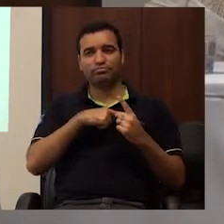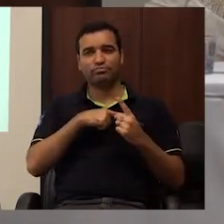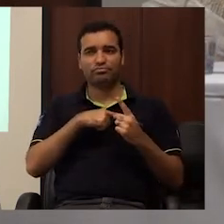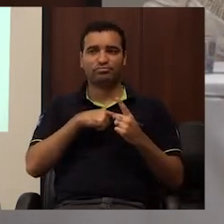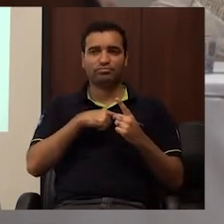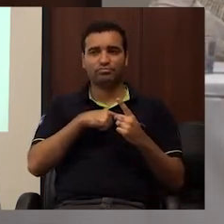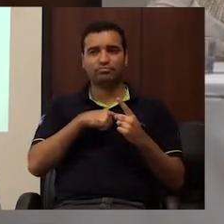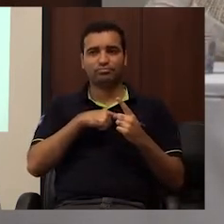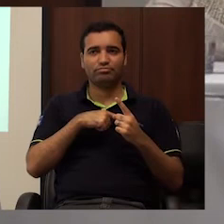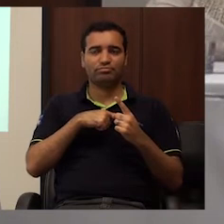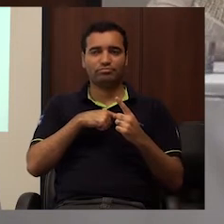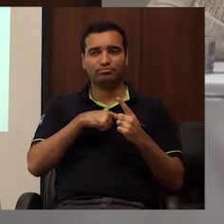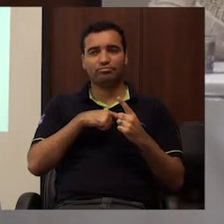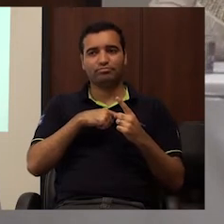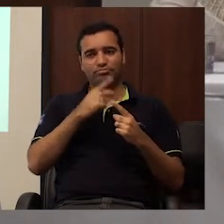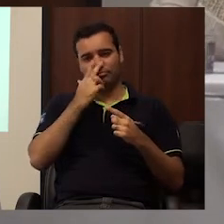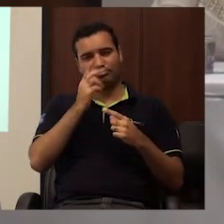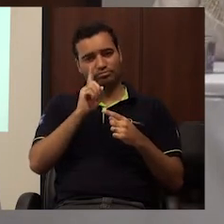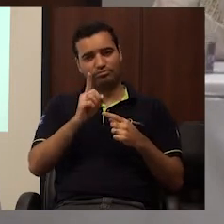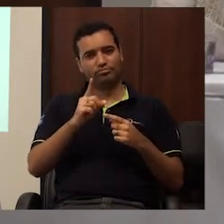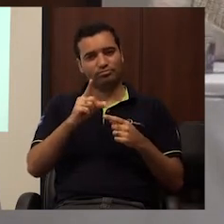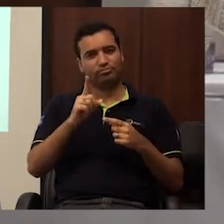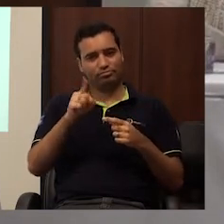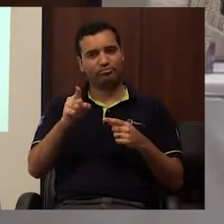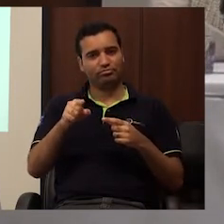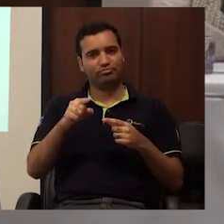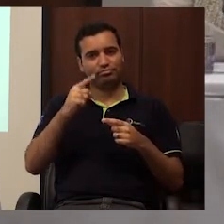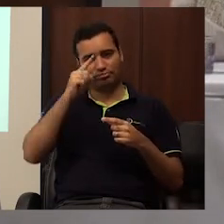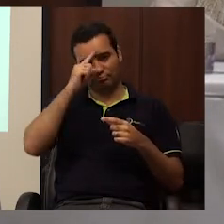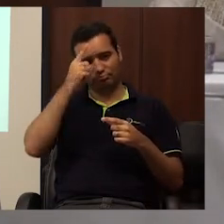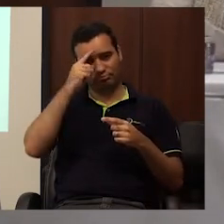uma questão que parece não, é bastante ideológica